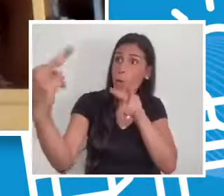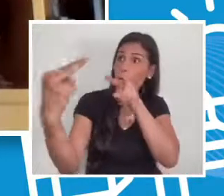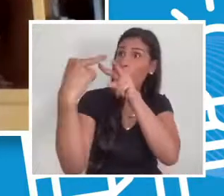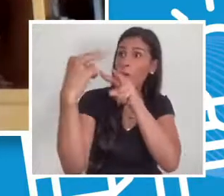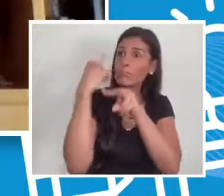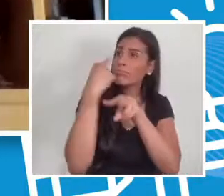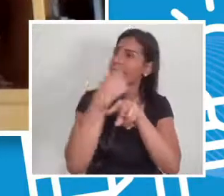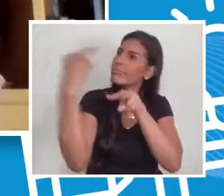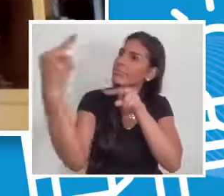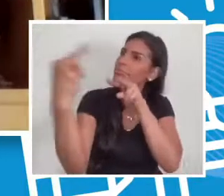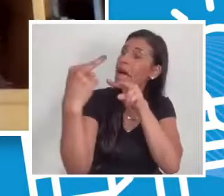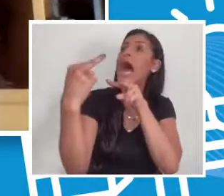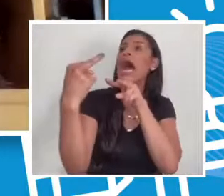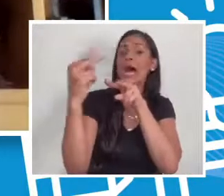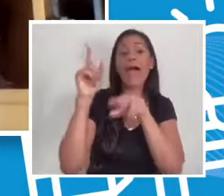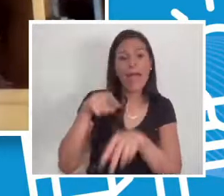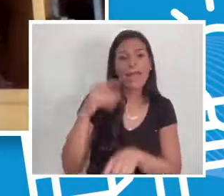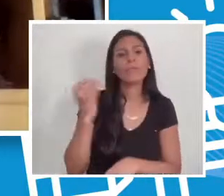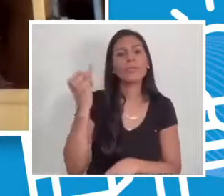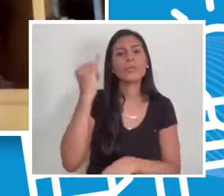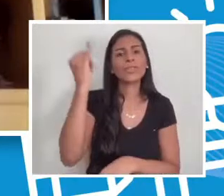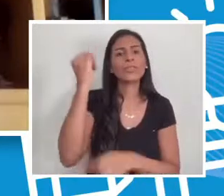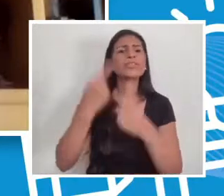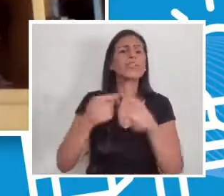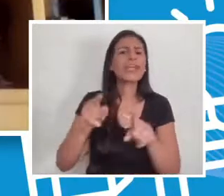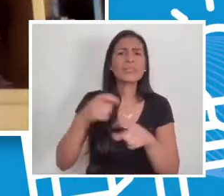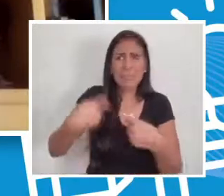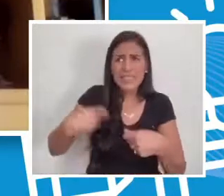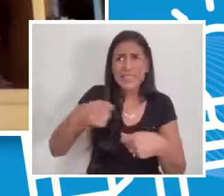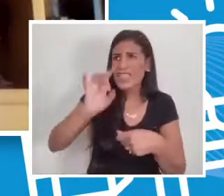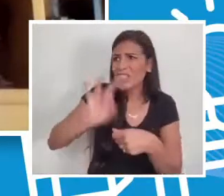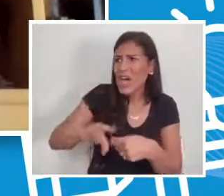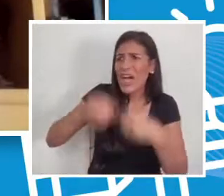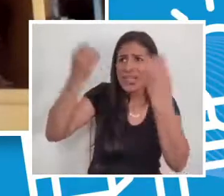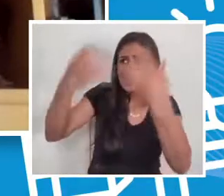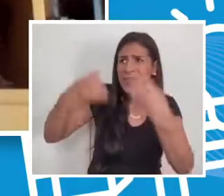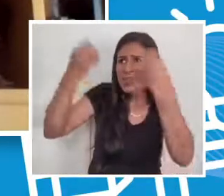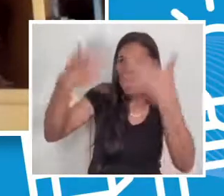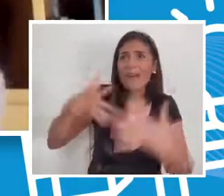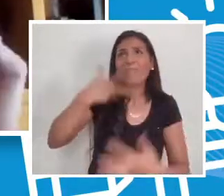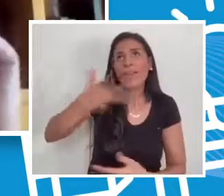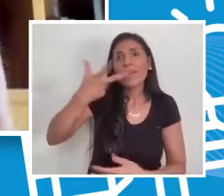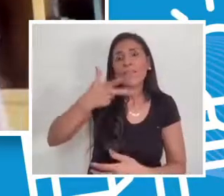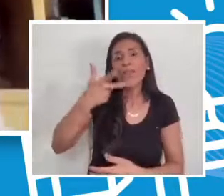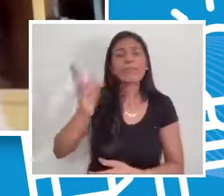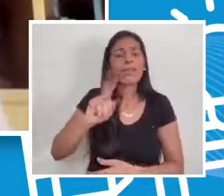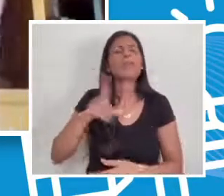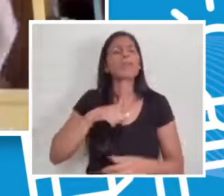aula expositiva. Então, projetos,